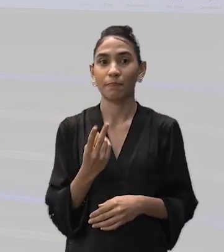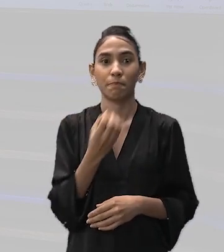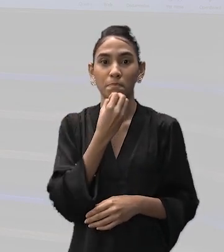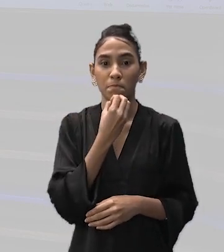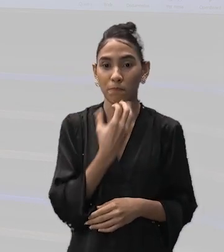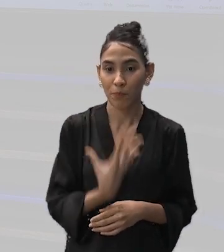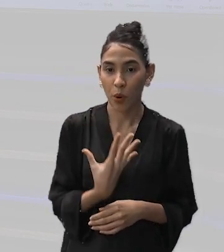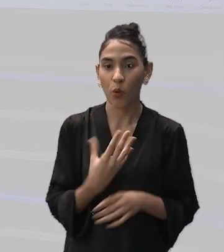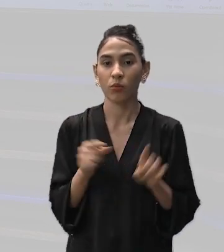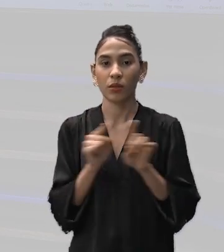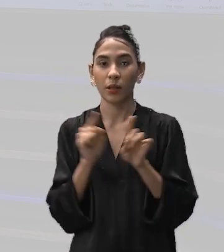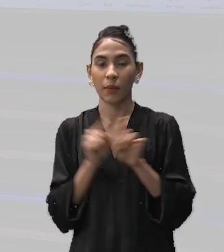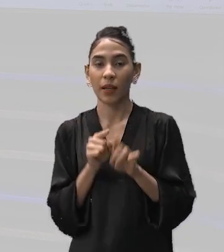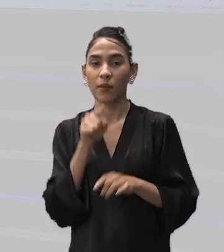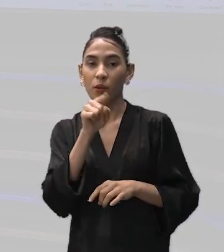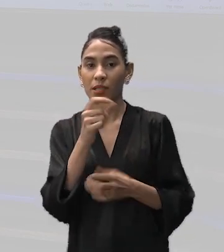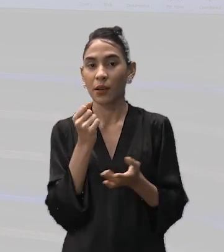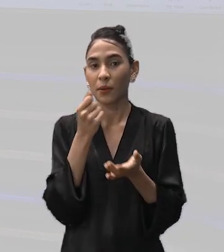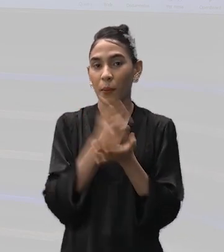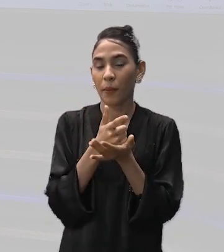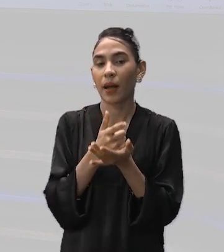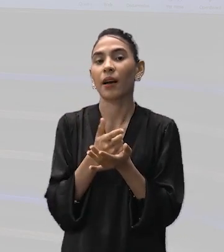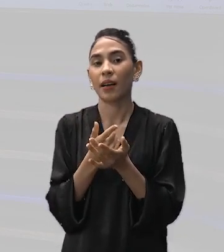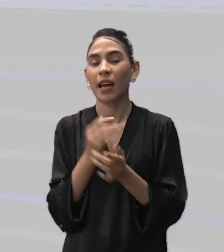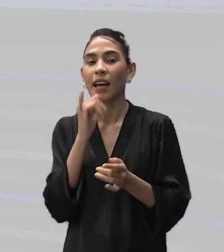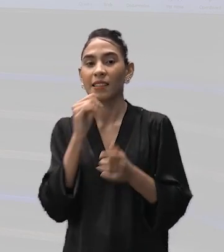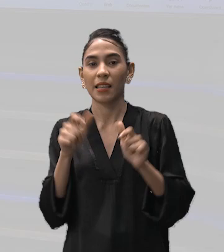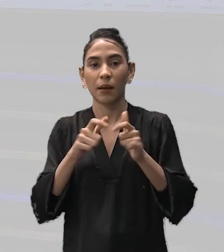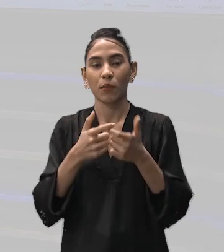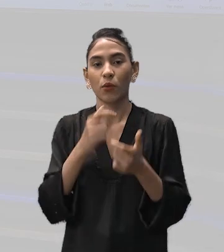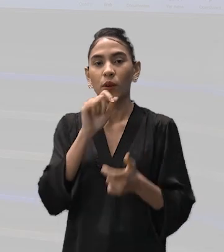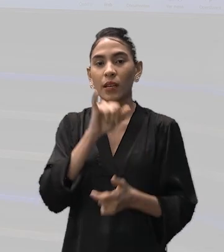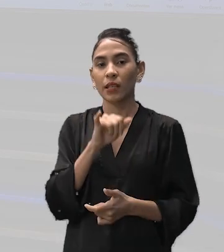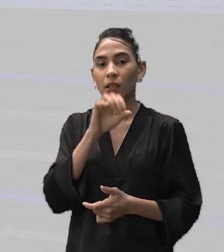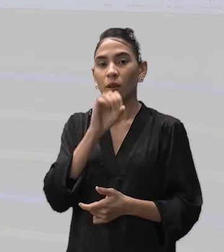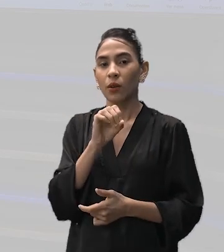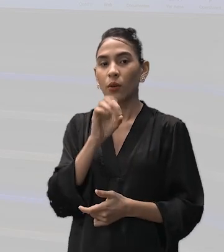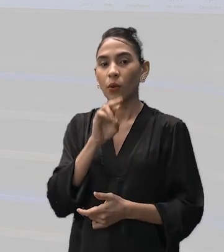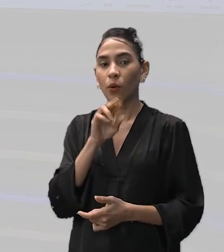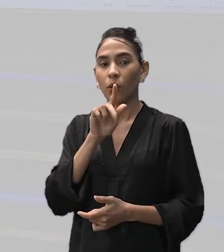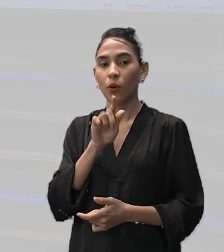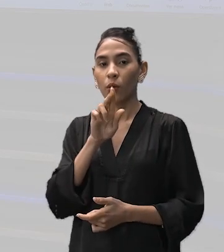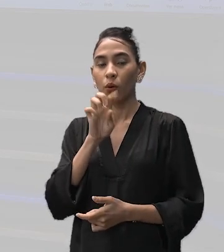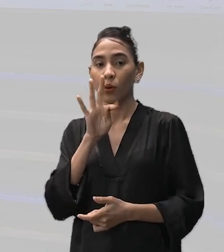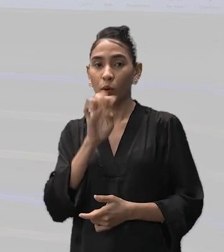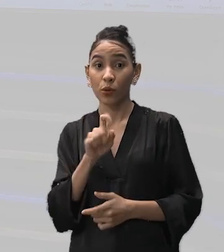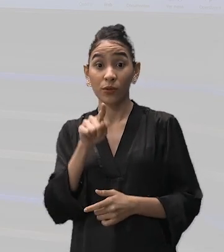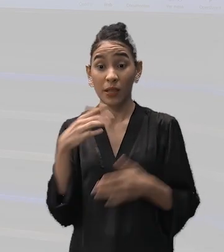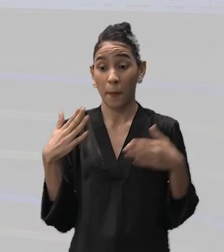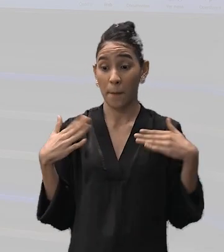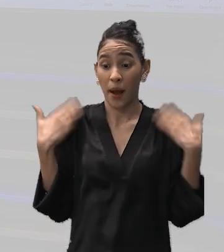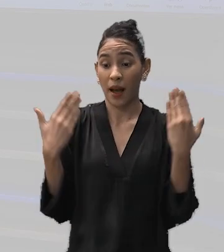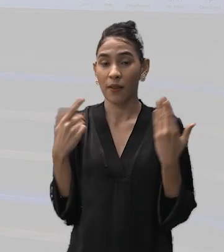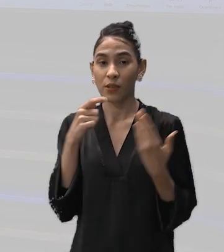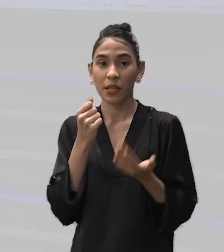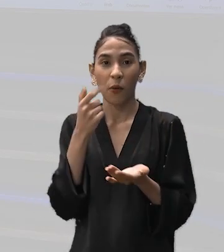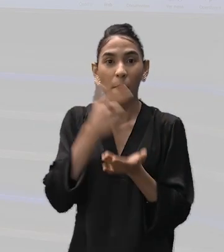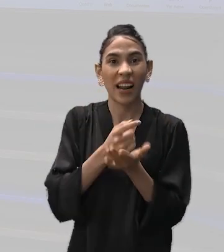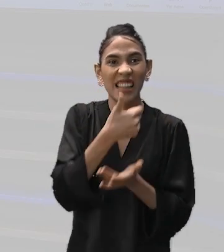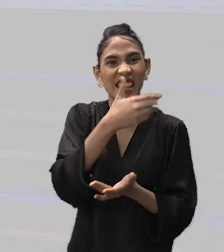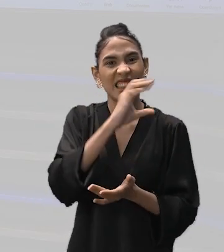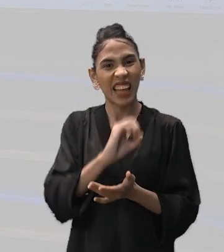bacana, muito em conta para você comprar uma cartela de iogurte. Aí, de repente, você se empolga e aí você vai comprar